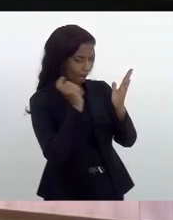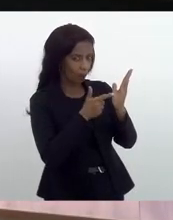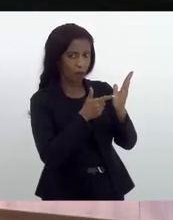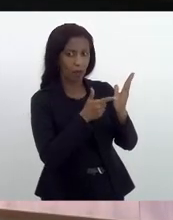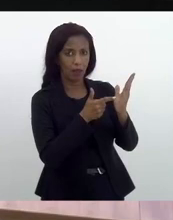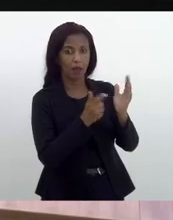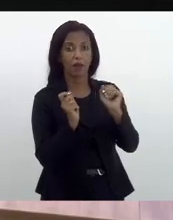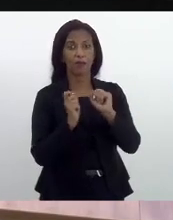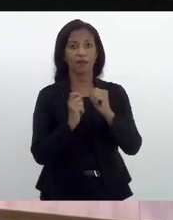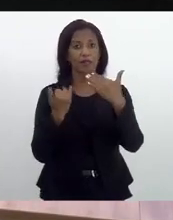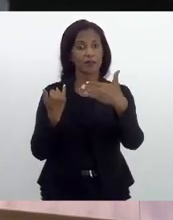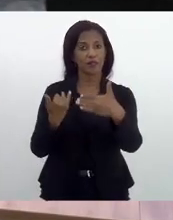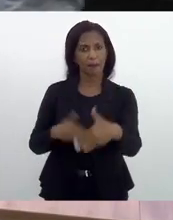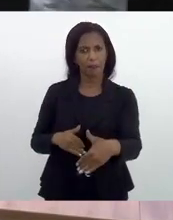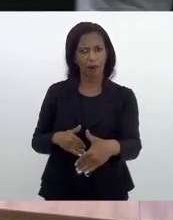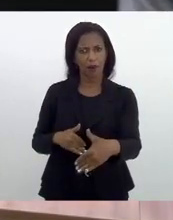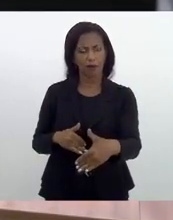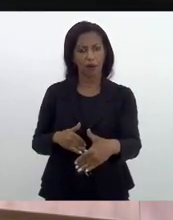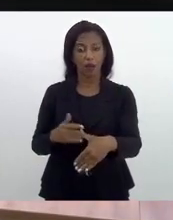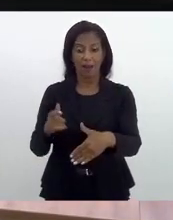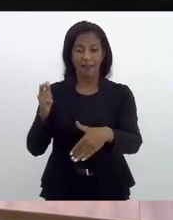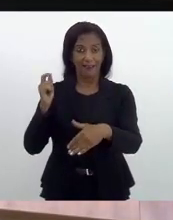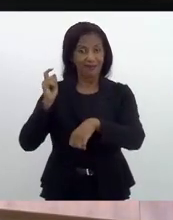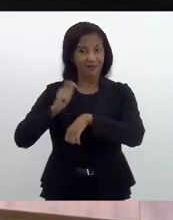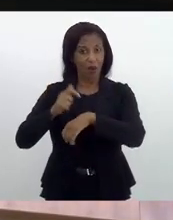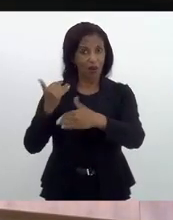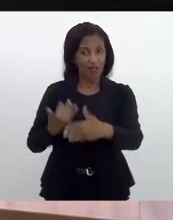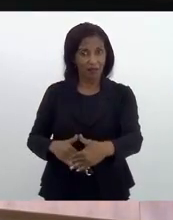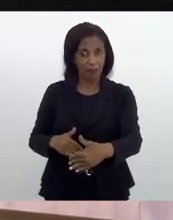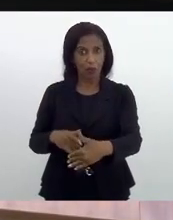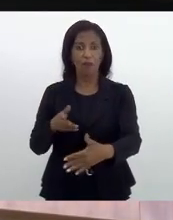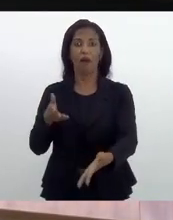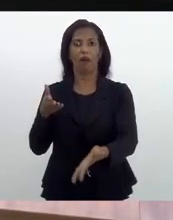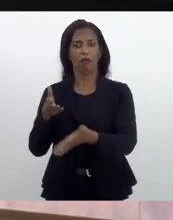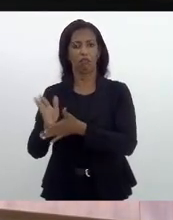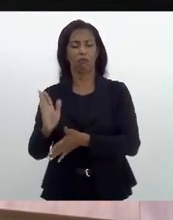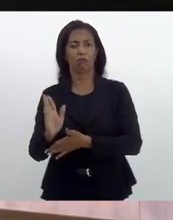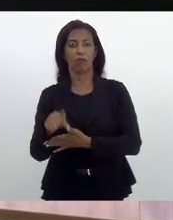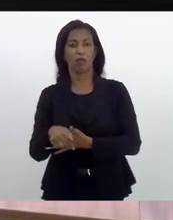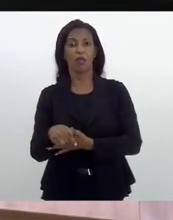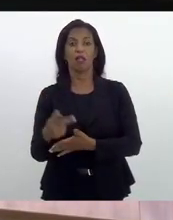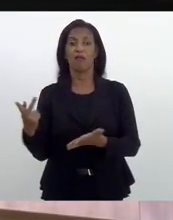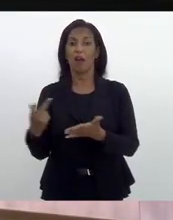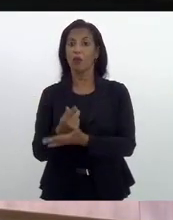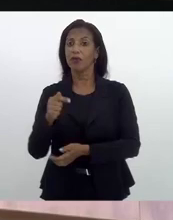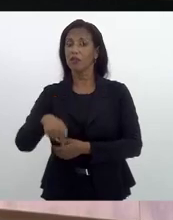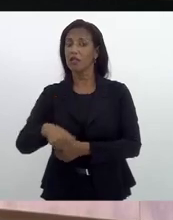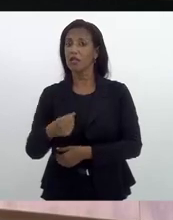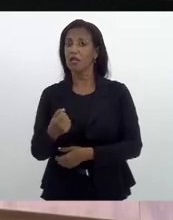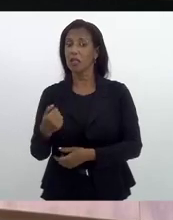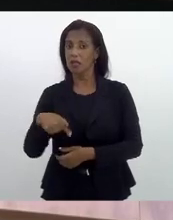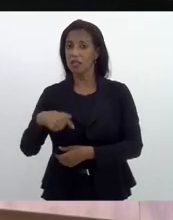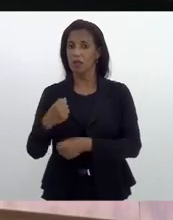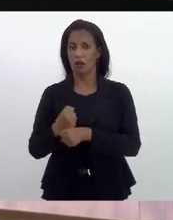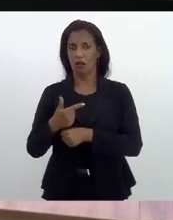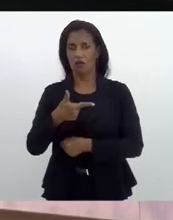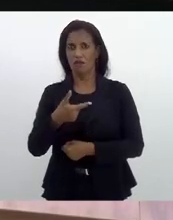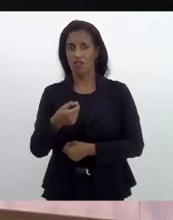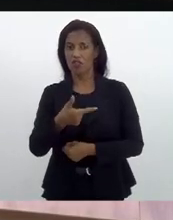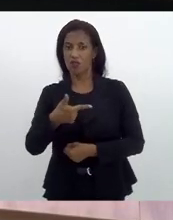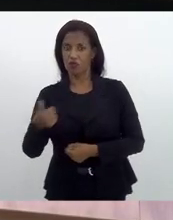fez a prova, vale o momento da prova. E o concurso da Polícia Civil se dará ainda esse ano. Mas, tem o concurso